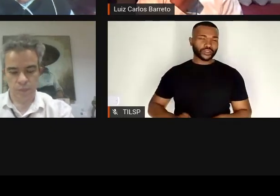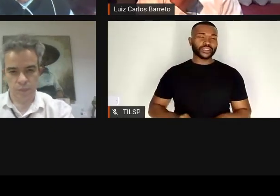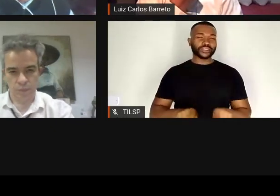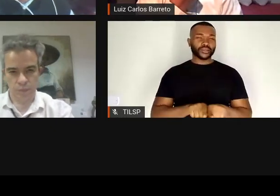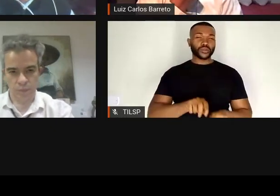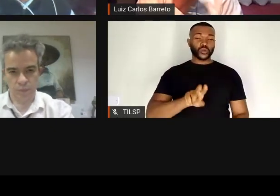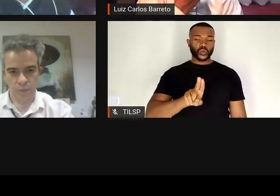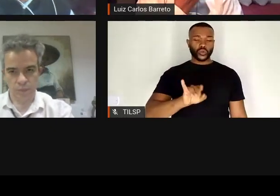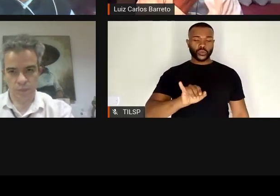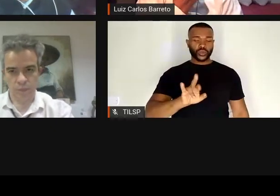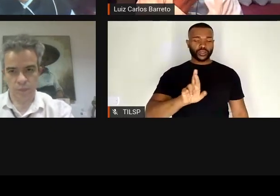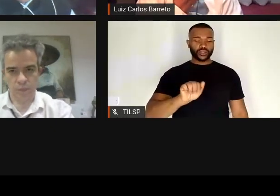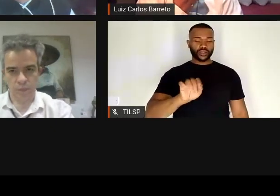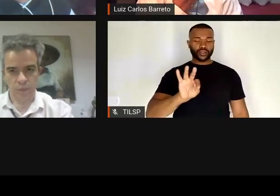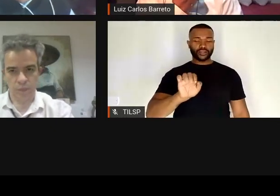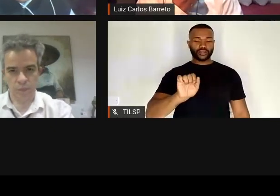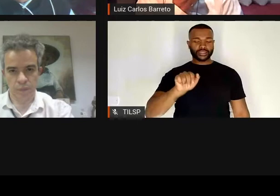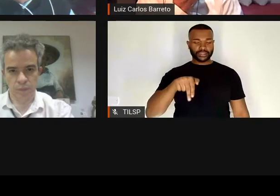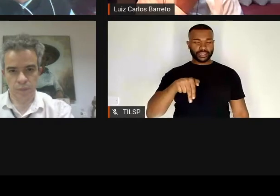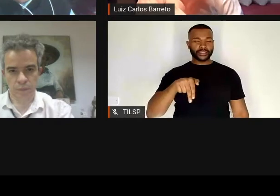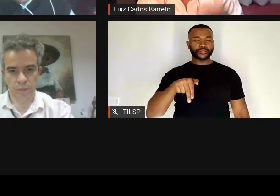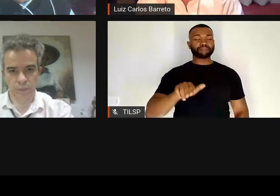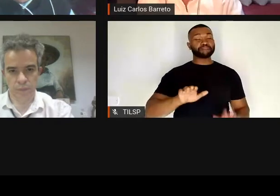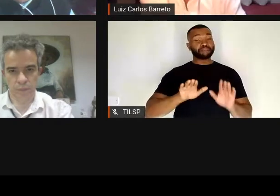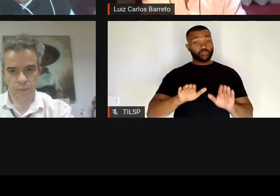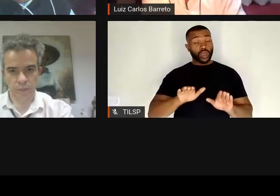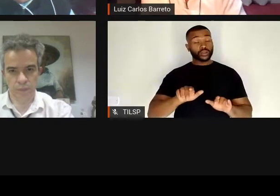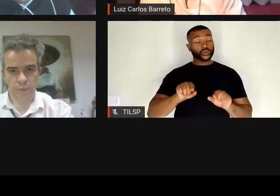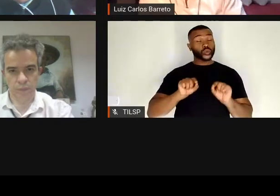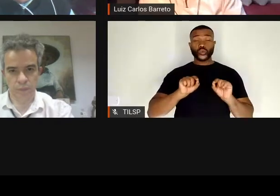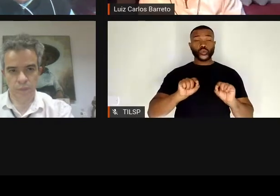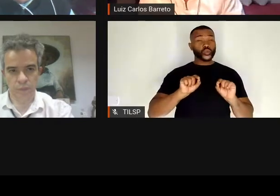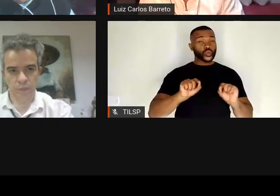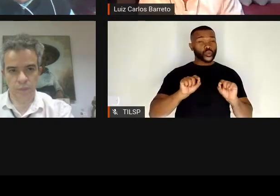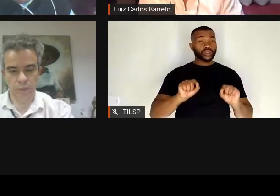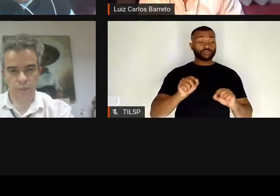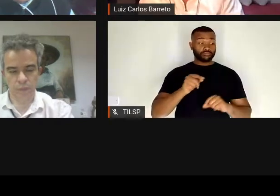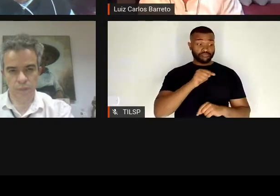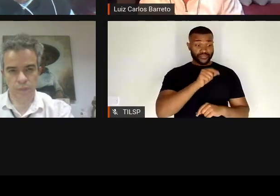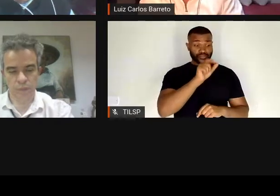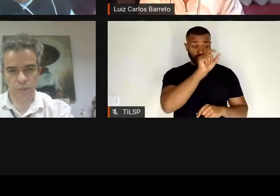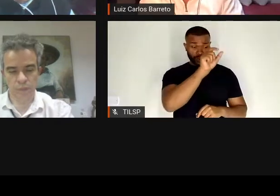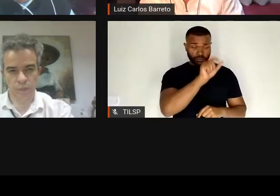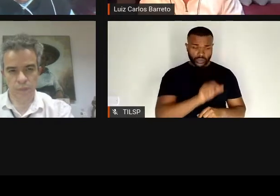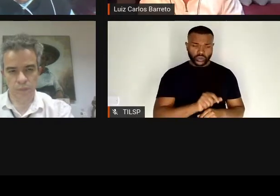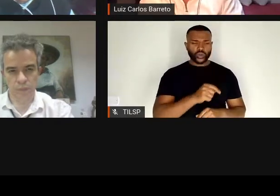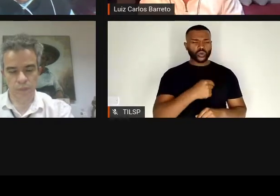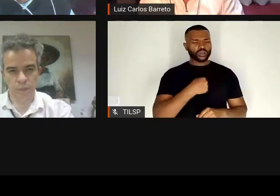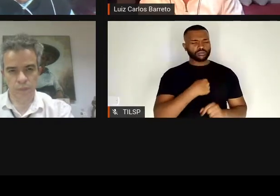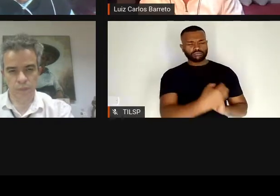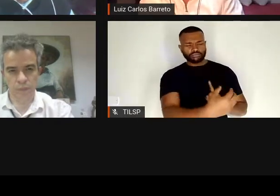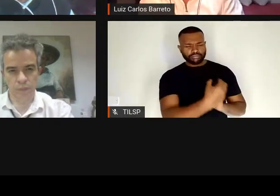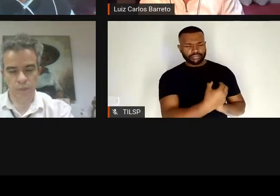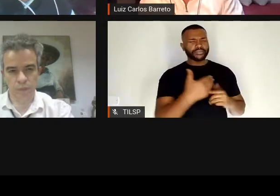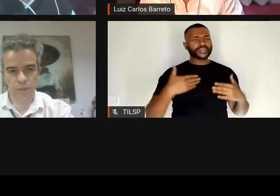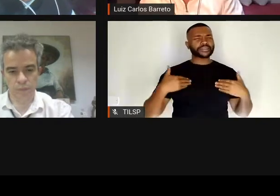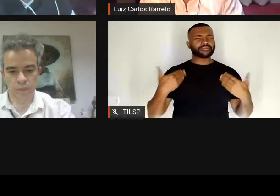Indalécio Vanderlei, mas foi uma pessoa que me deixou muita alegria, que me deu